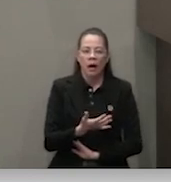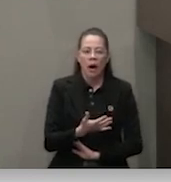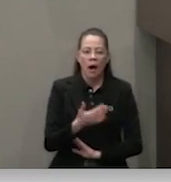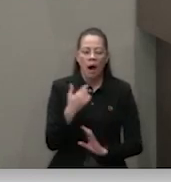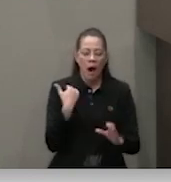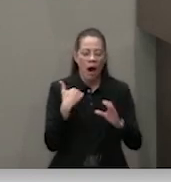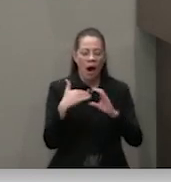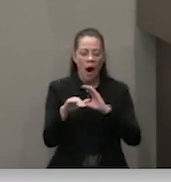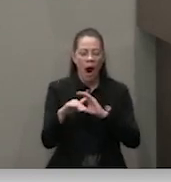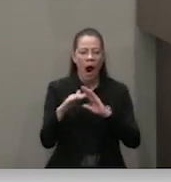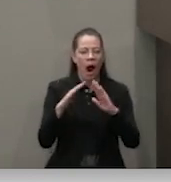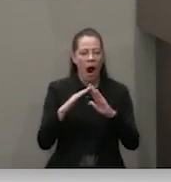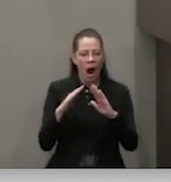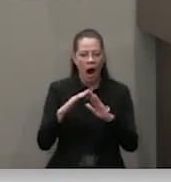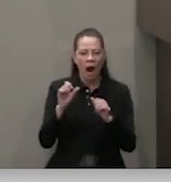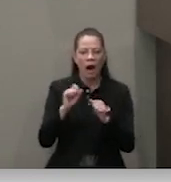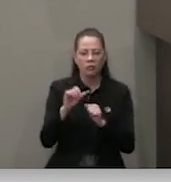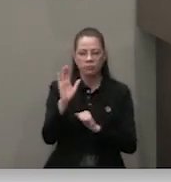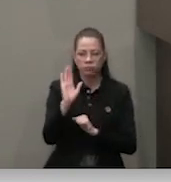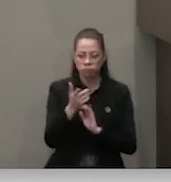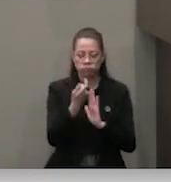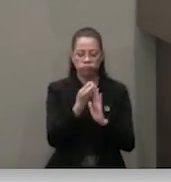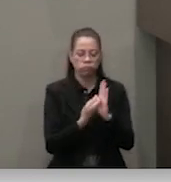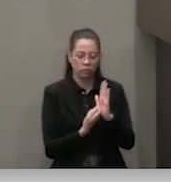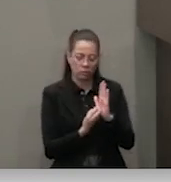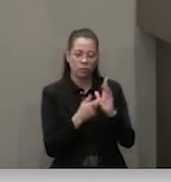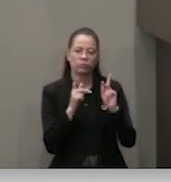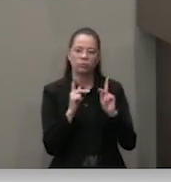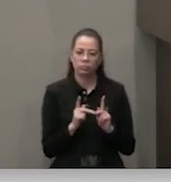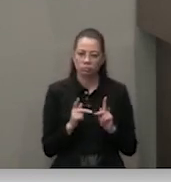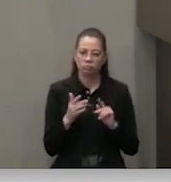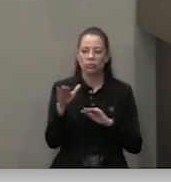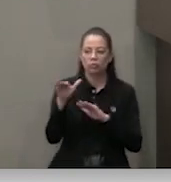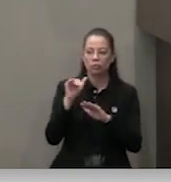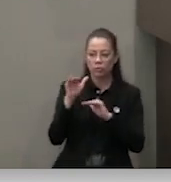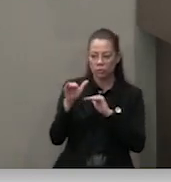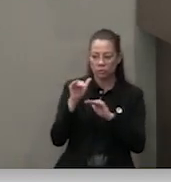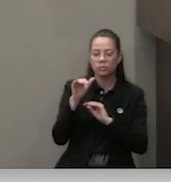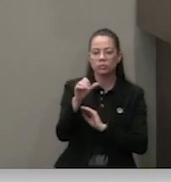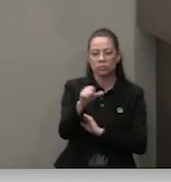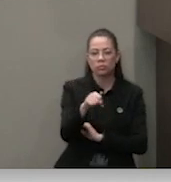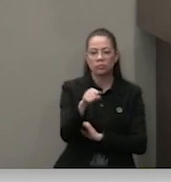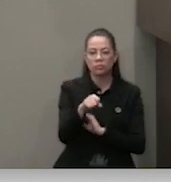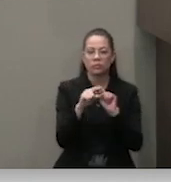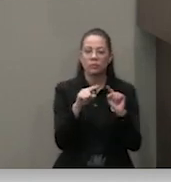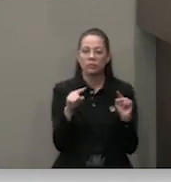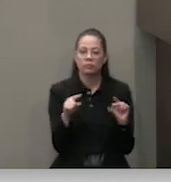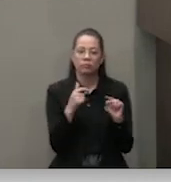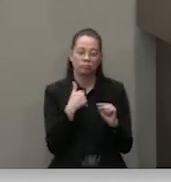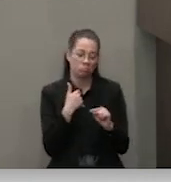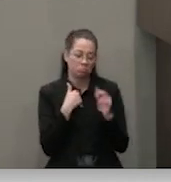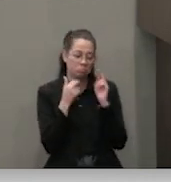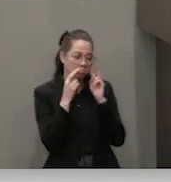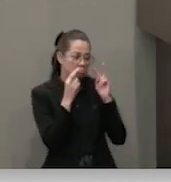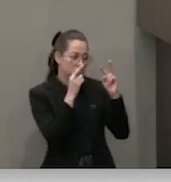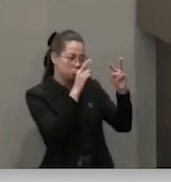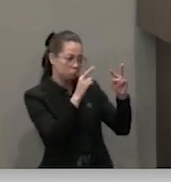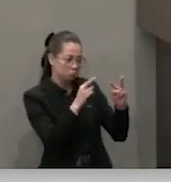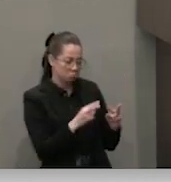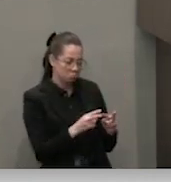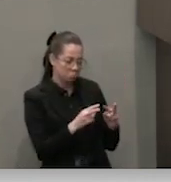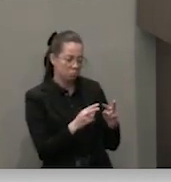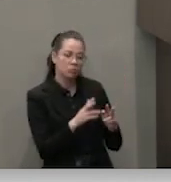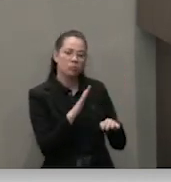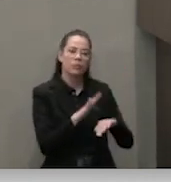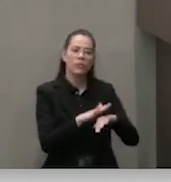mandados para Essa casa foi feito concurso as pessoas vão ser chamadas mas assim pelo que eu tô olhando